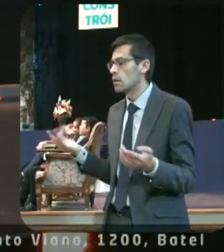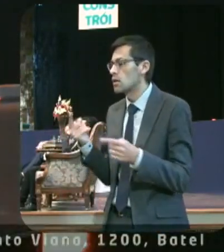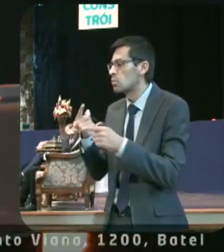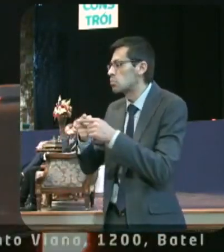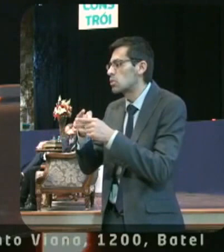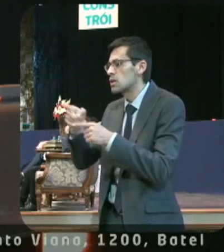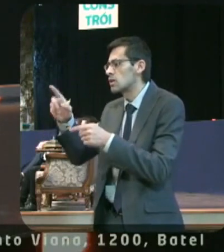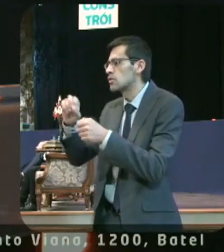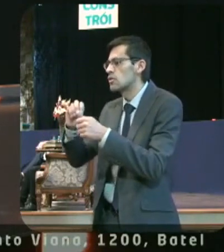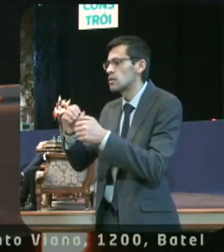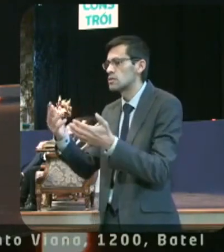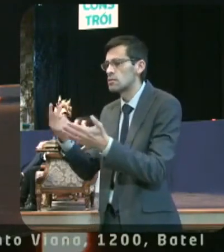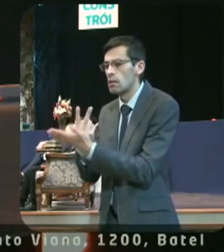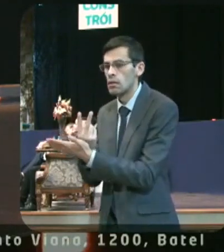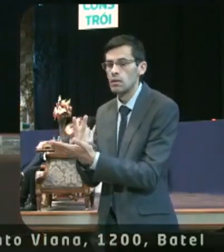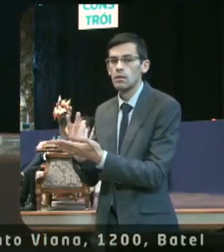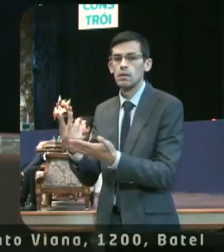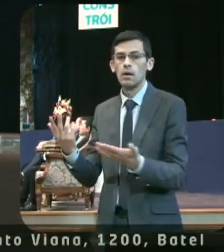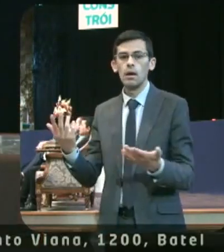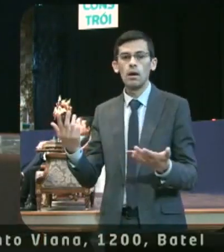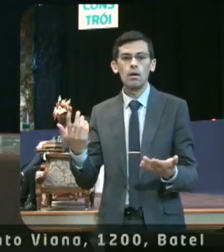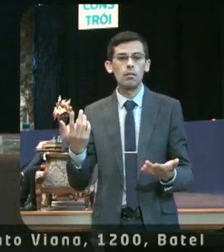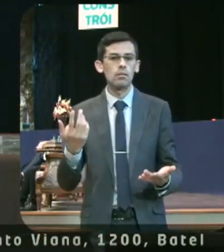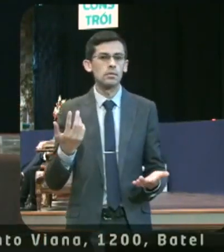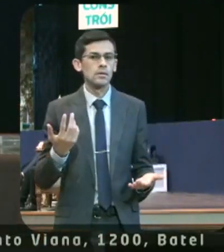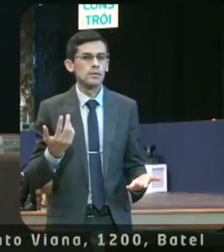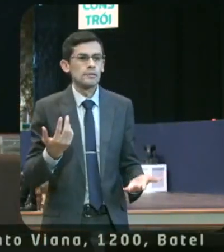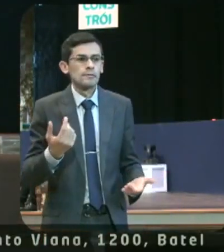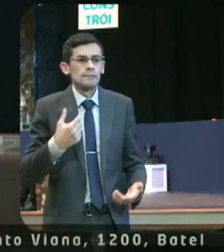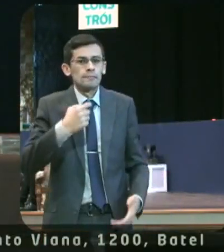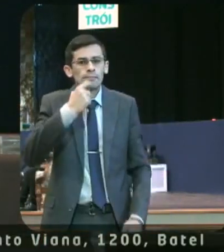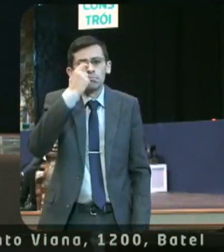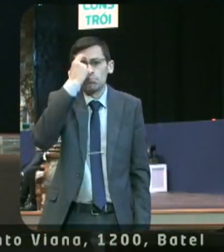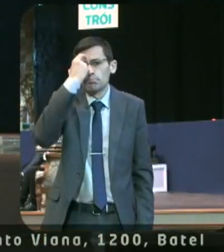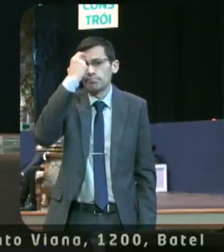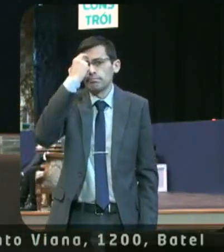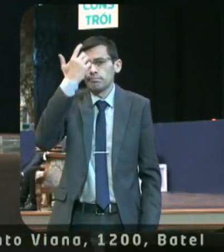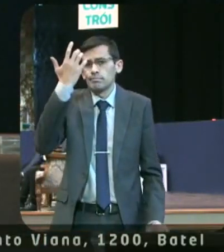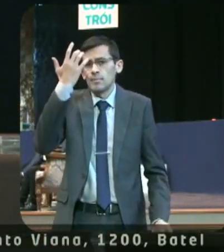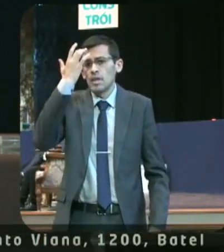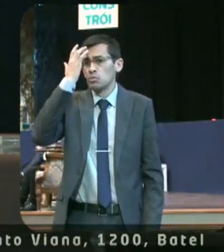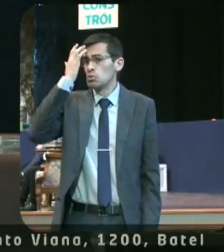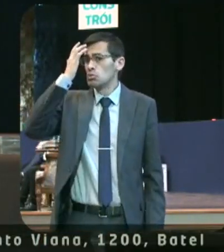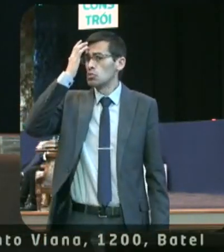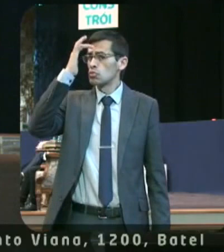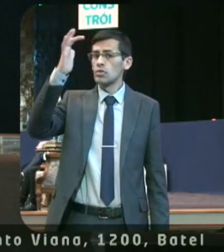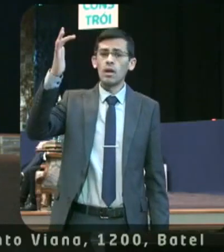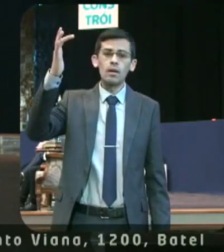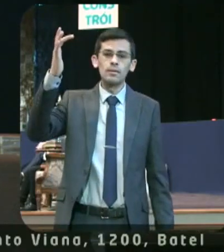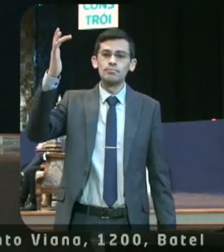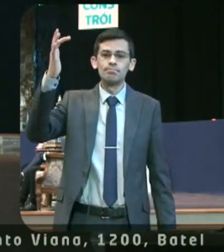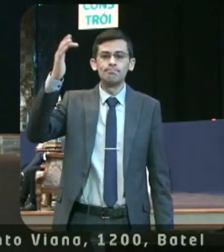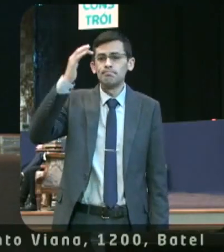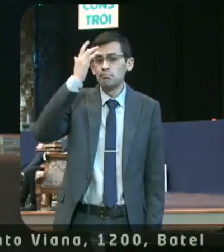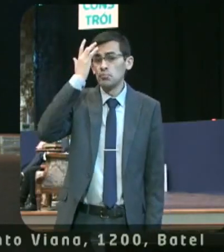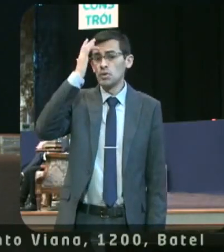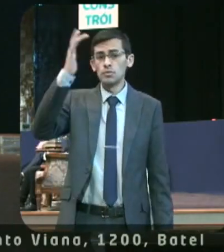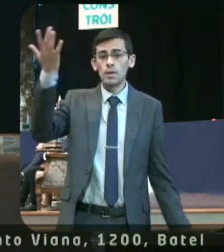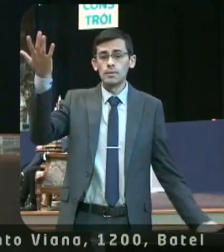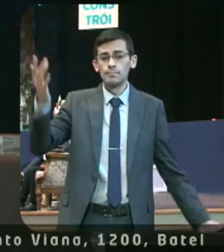por que você fez isso? E aí você olha para o fundo do seu coração e diz, não sei.